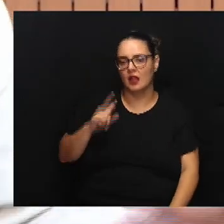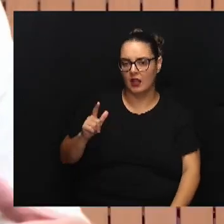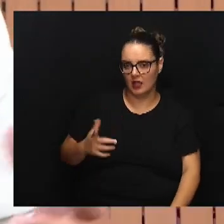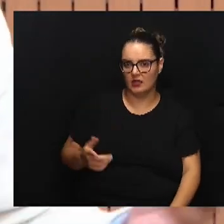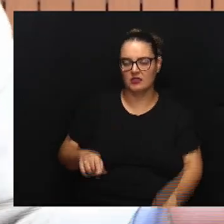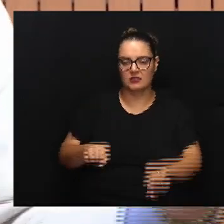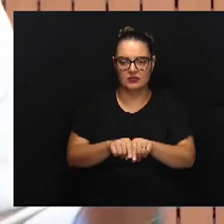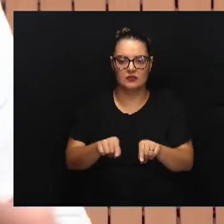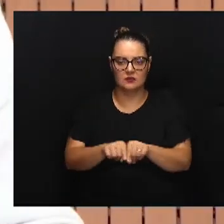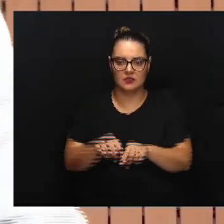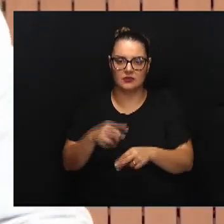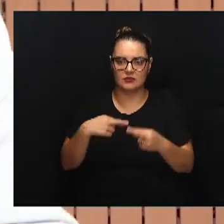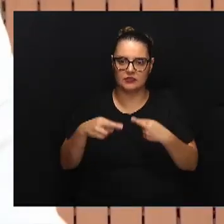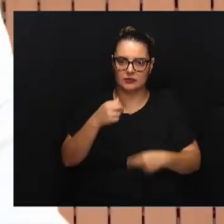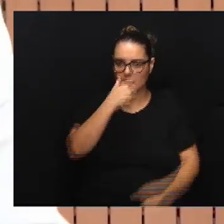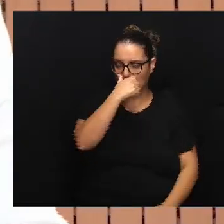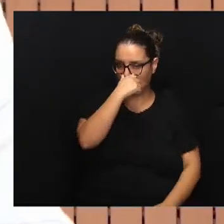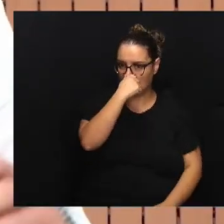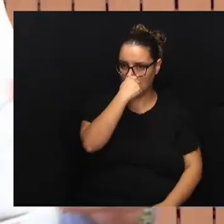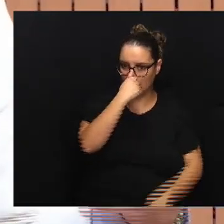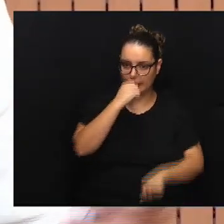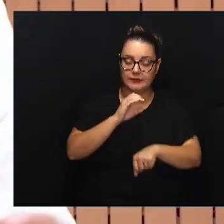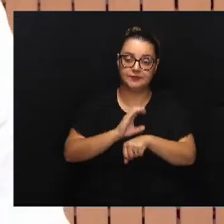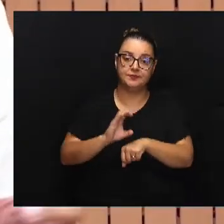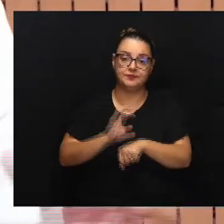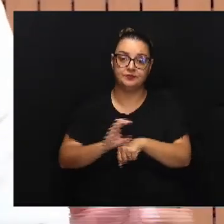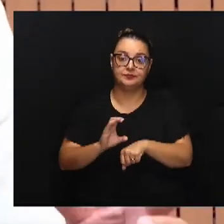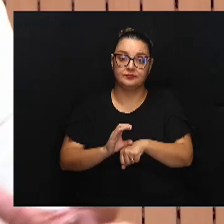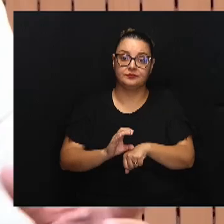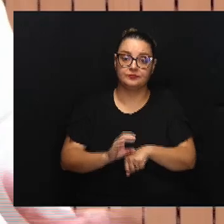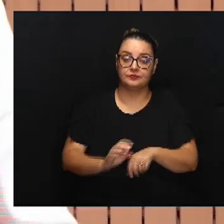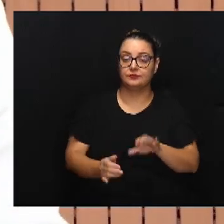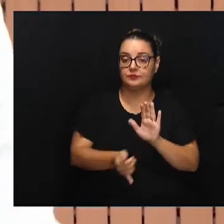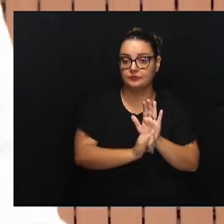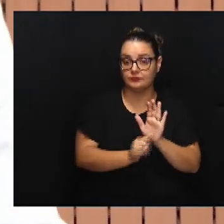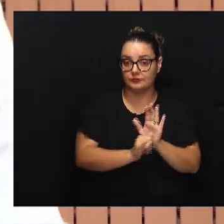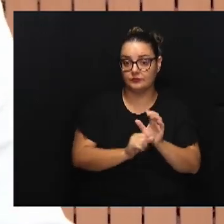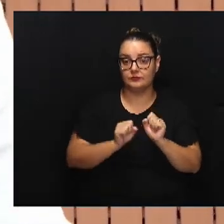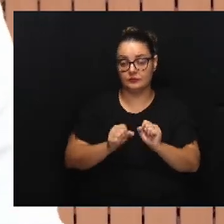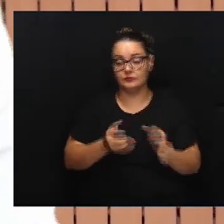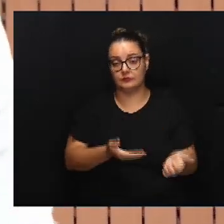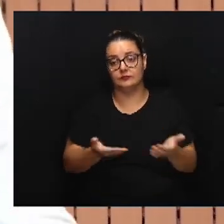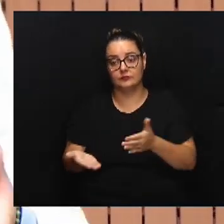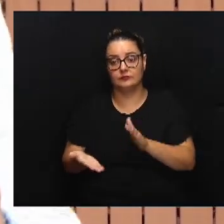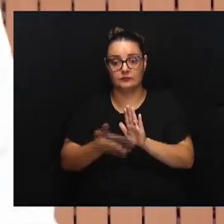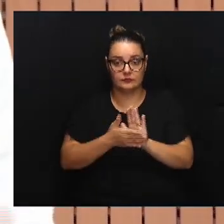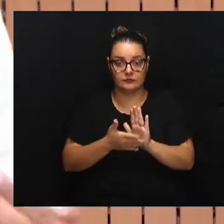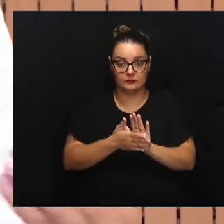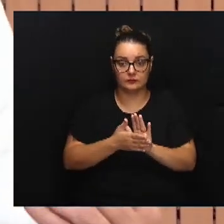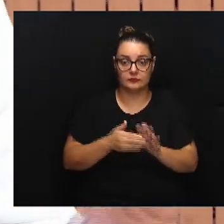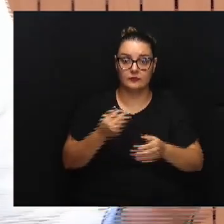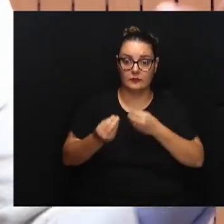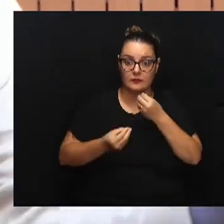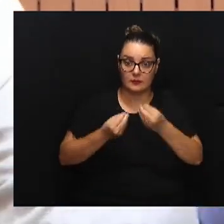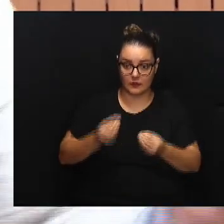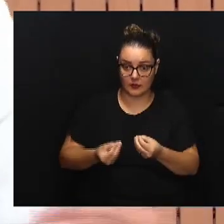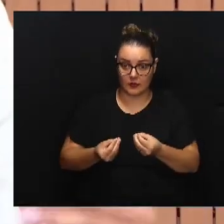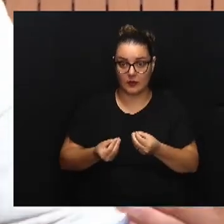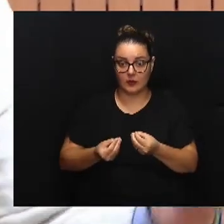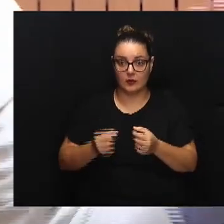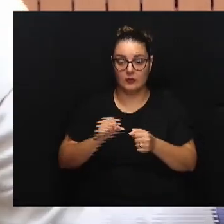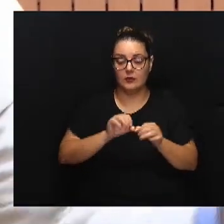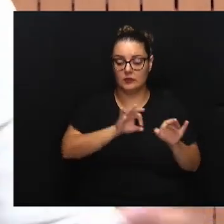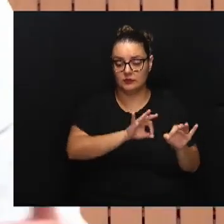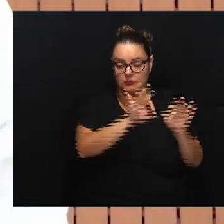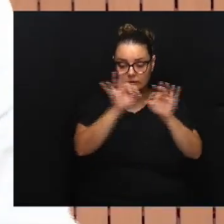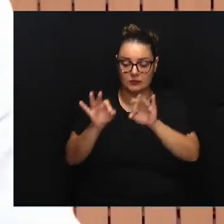também com os cursinhos, né, lá no edital, poderão apresentar as propostas e como farão esse acompanhamento,